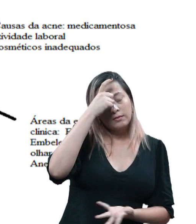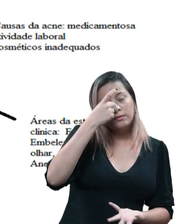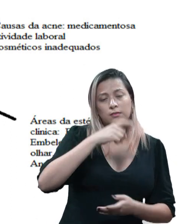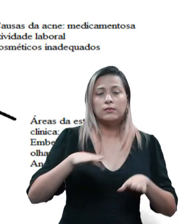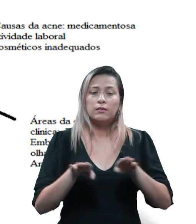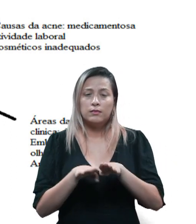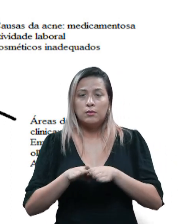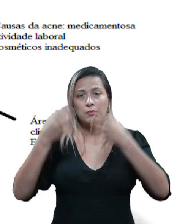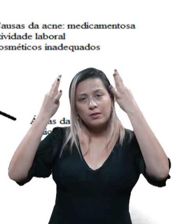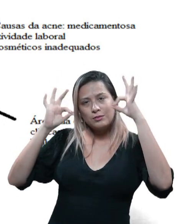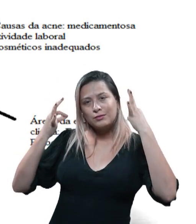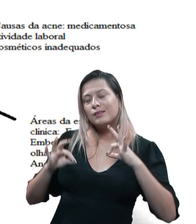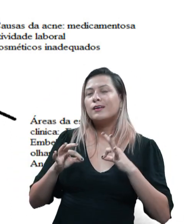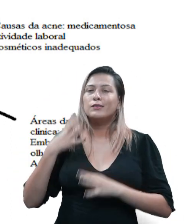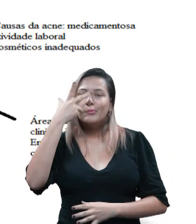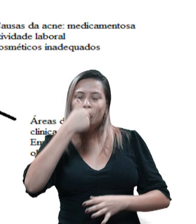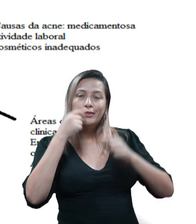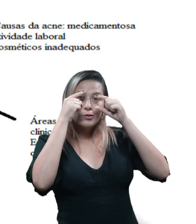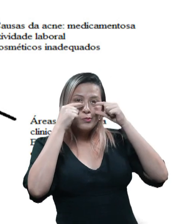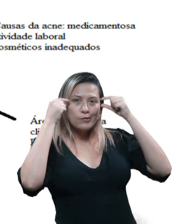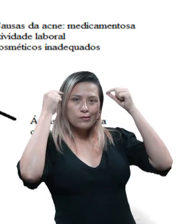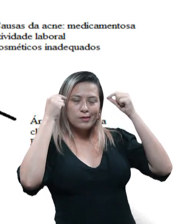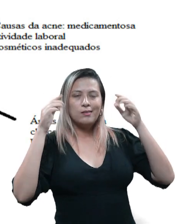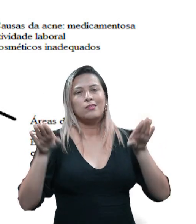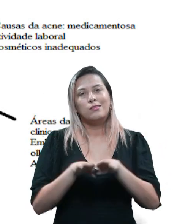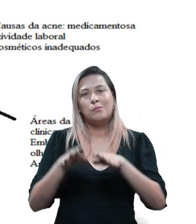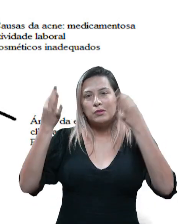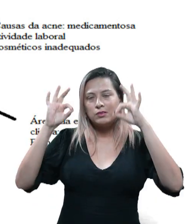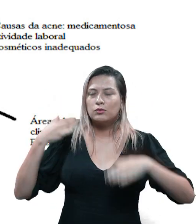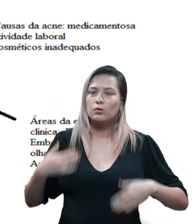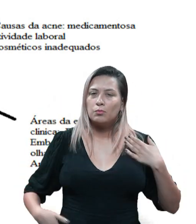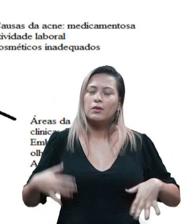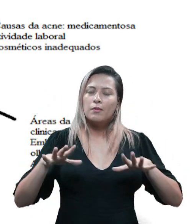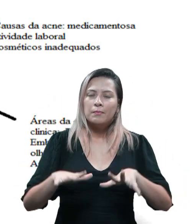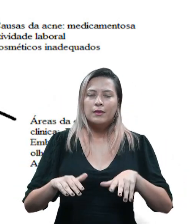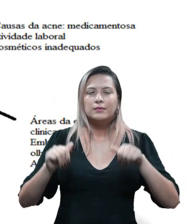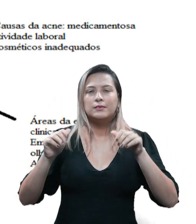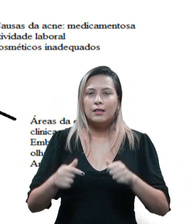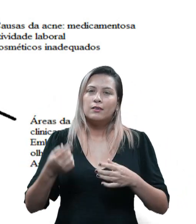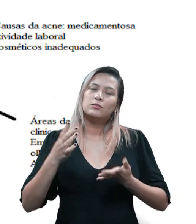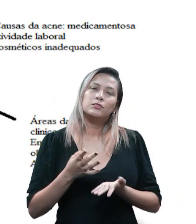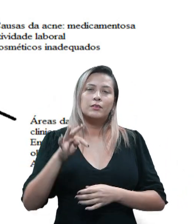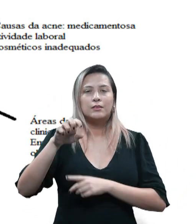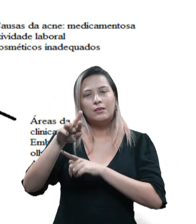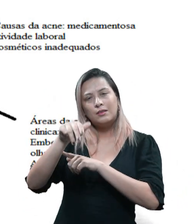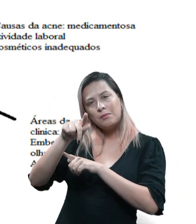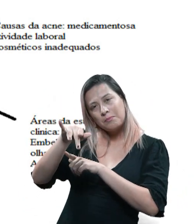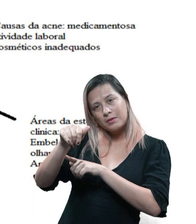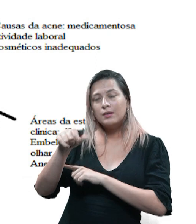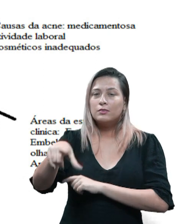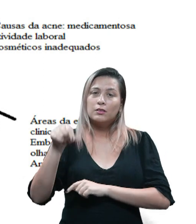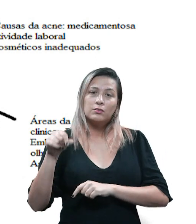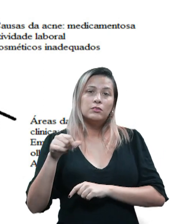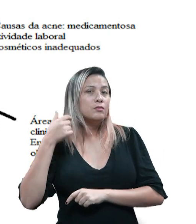facial, embelezamento do olhar, estética corporal, massoterapia, terapia capilar, terapias alternativas,